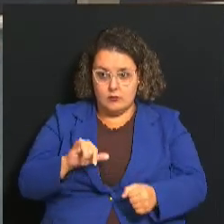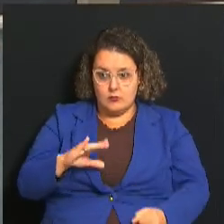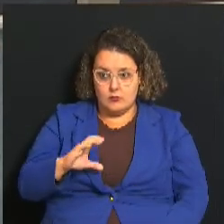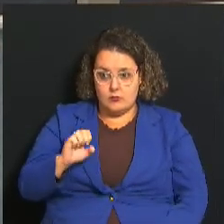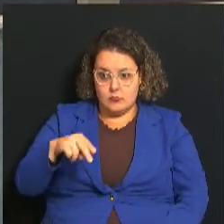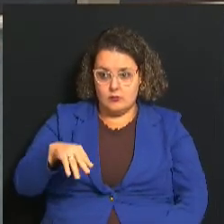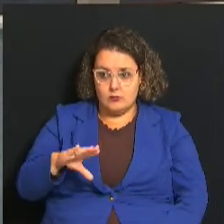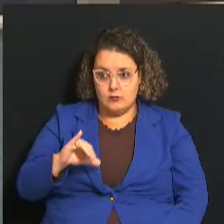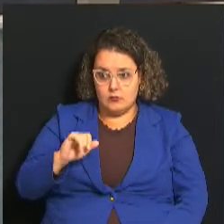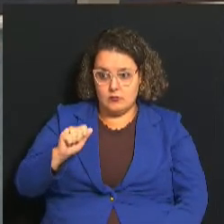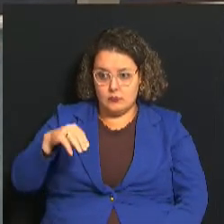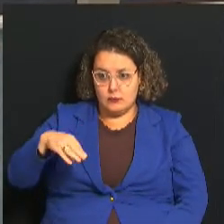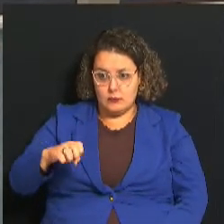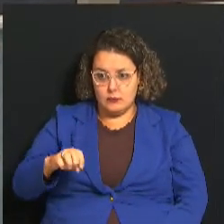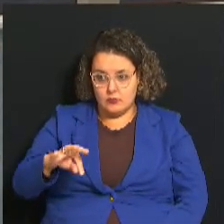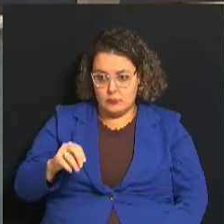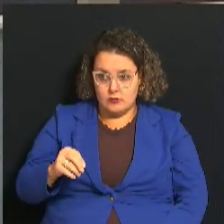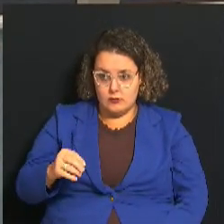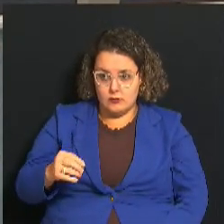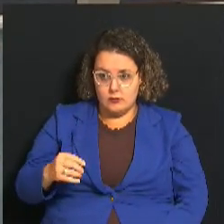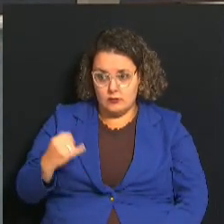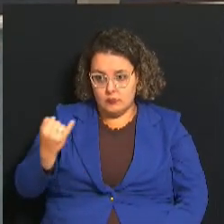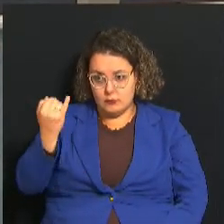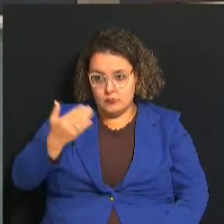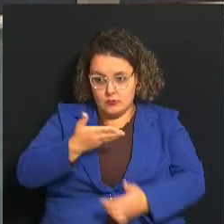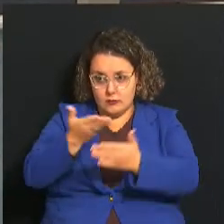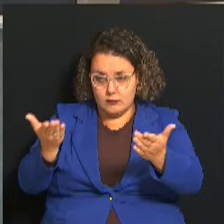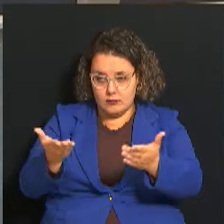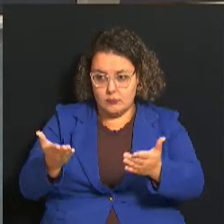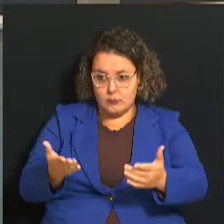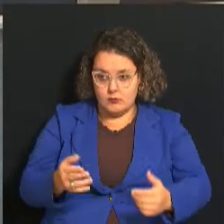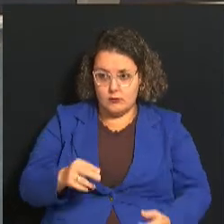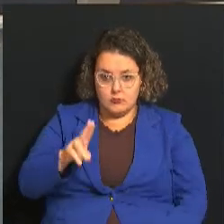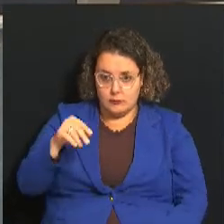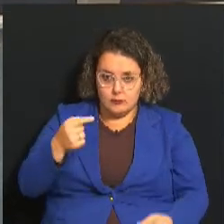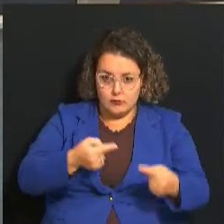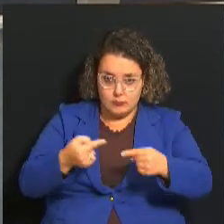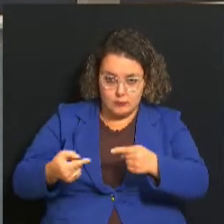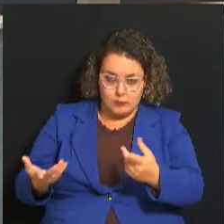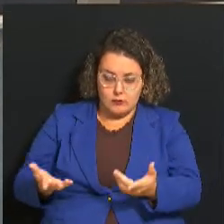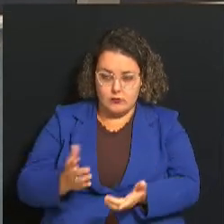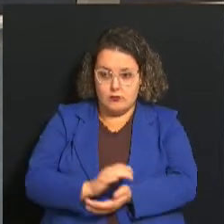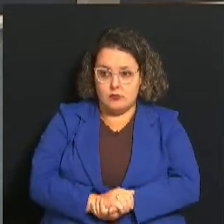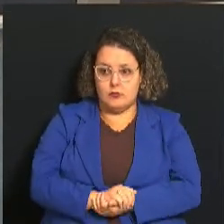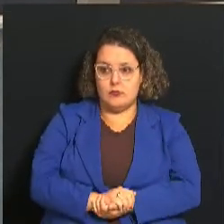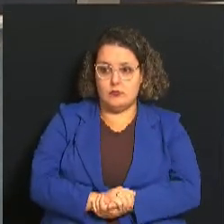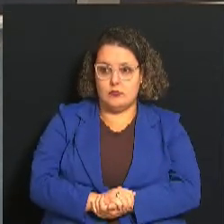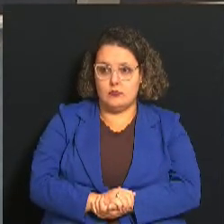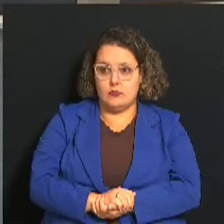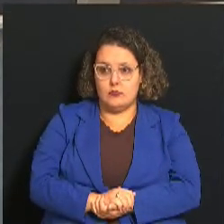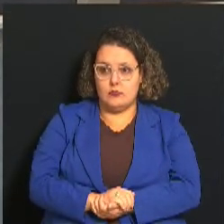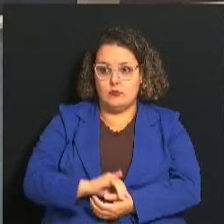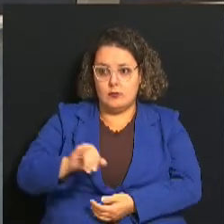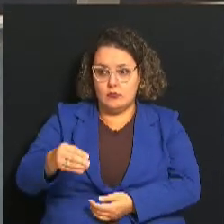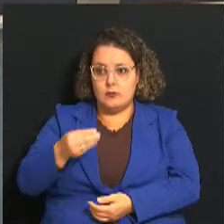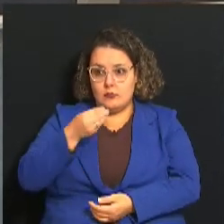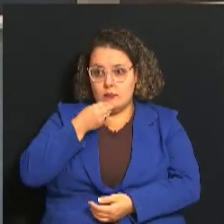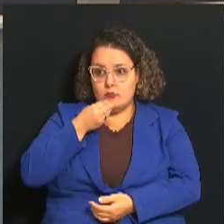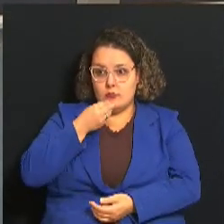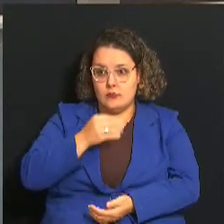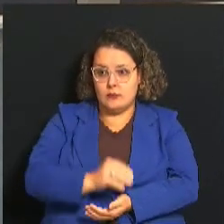isso é interessante para eles. Eles nunca vão discutir isso. E, aproveitando para falar